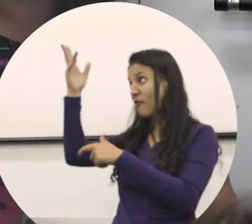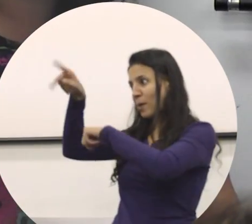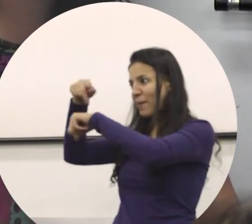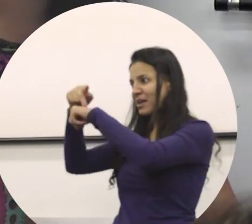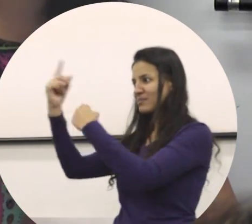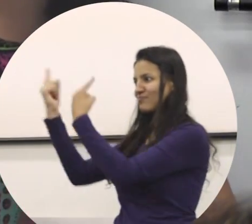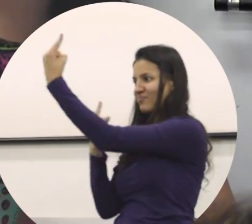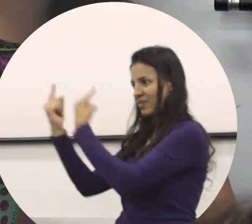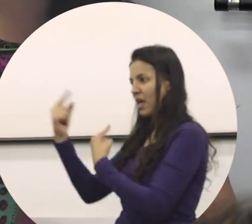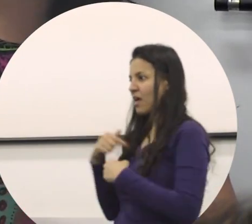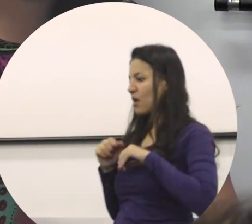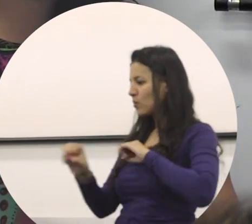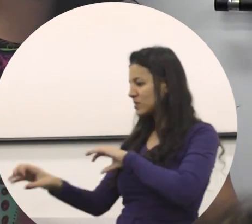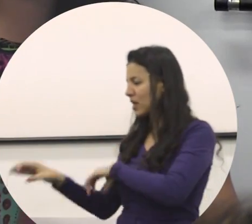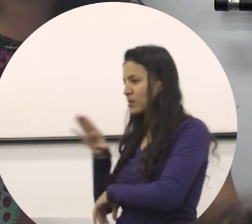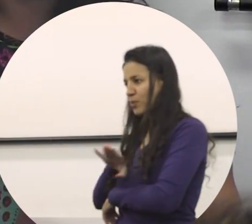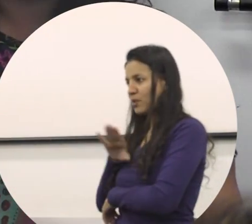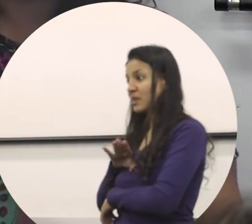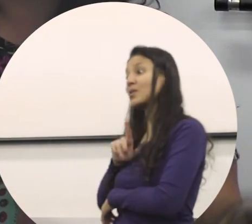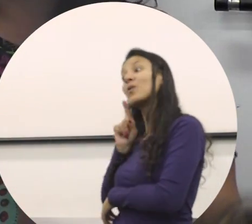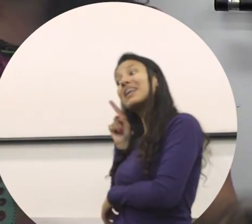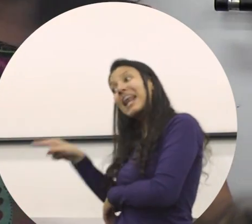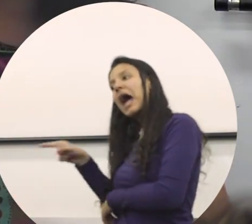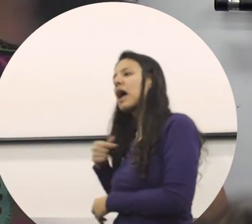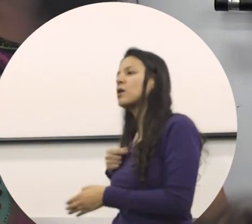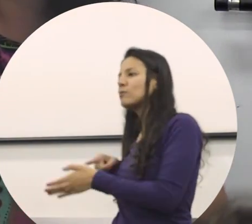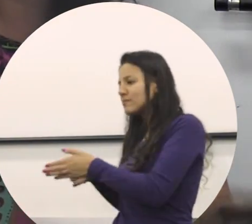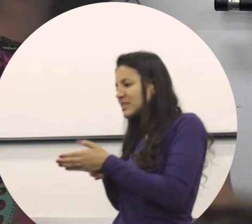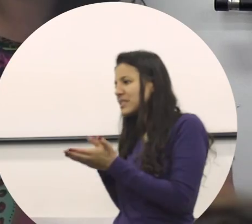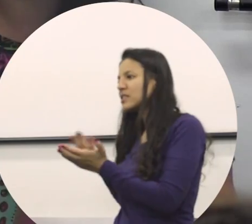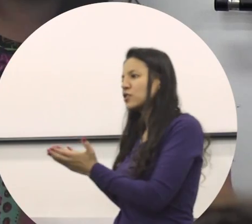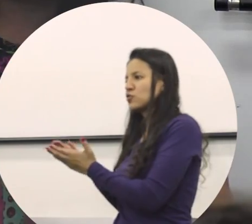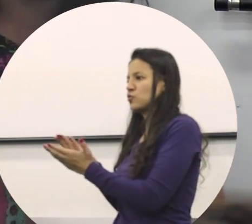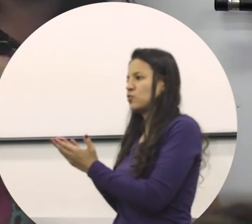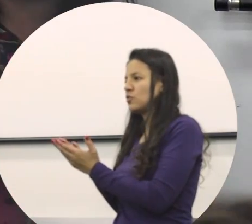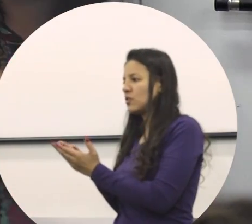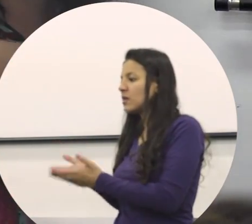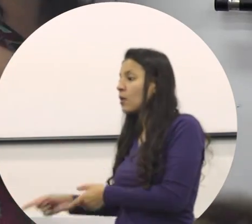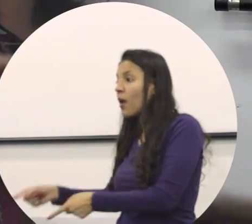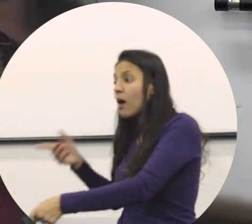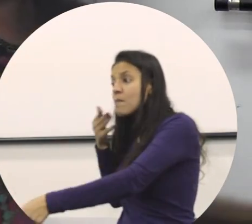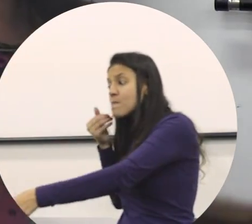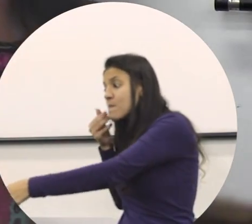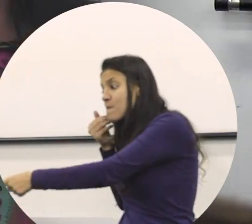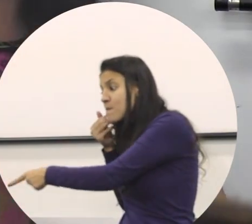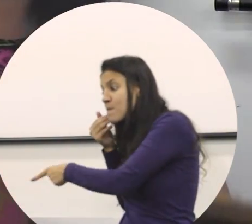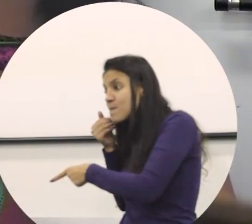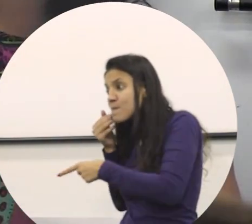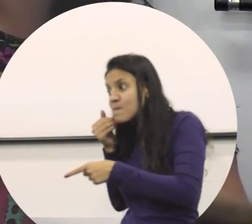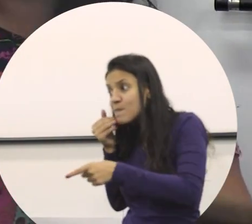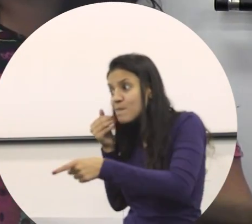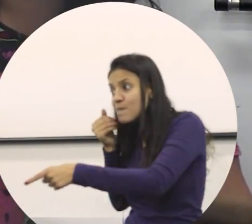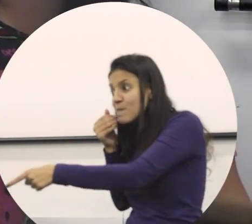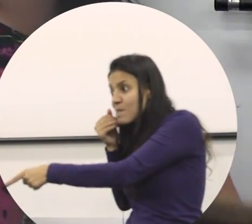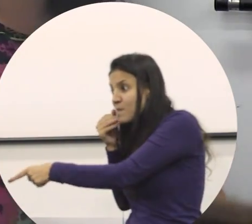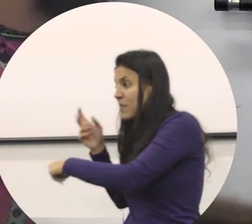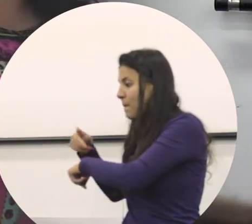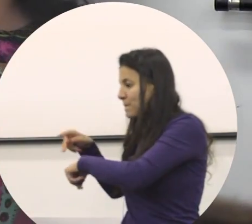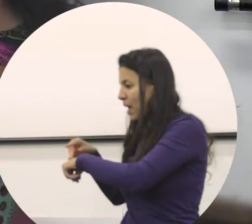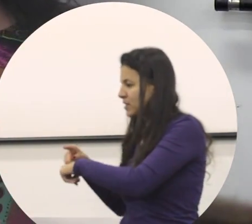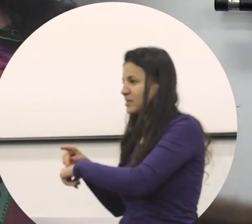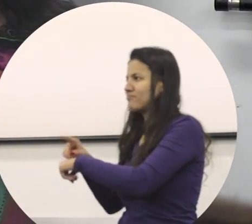fiz muitos estudos dentro do consulado, e é dentro dessa seara dos consulados de cada país que